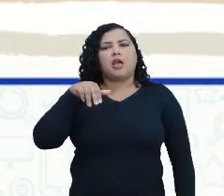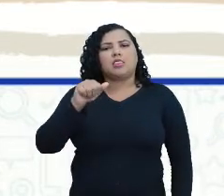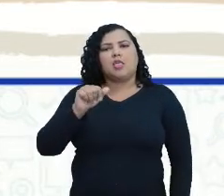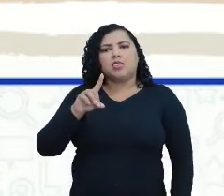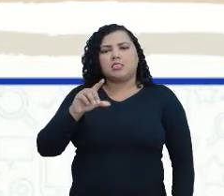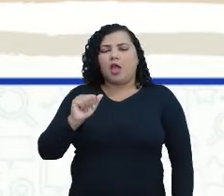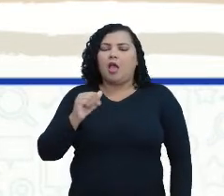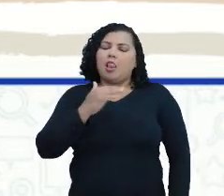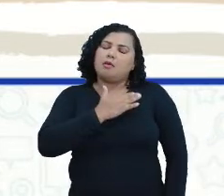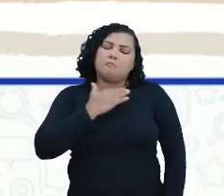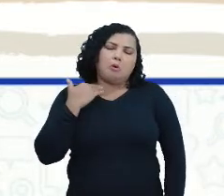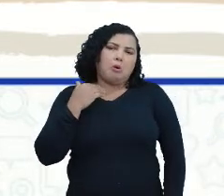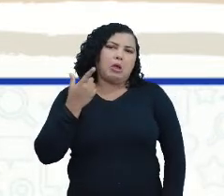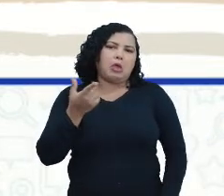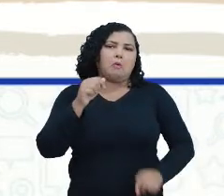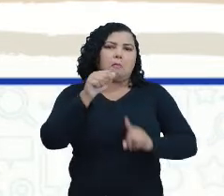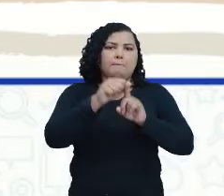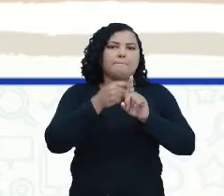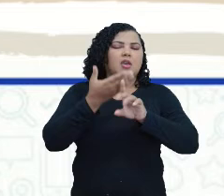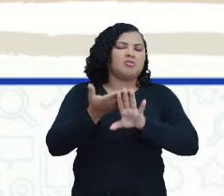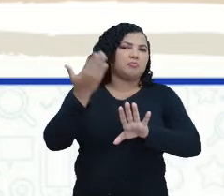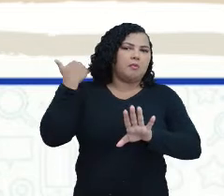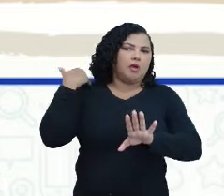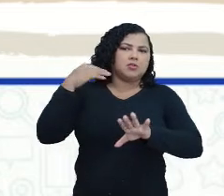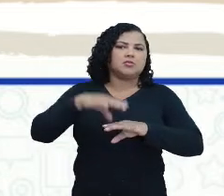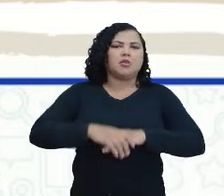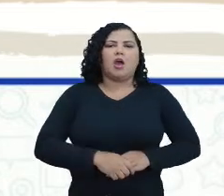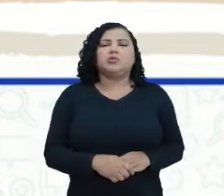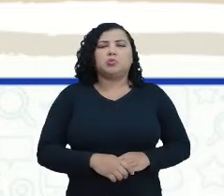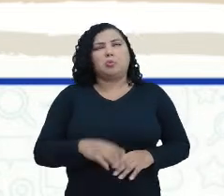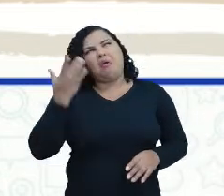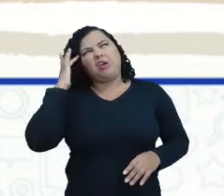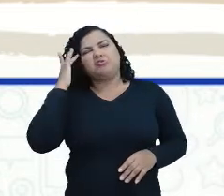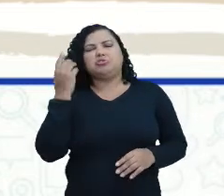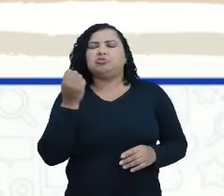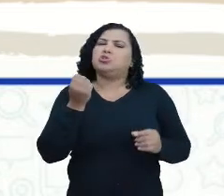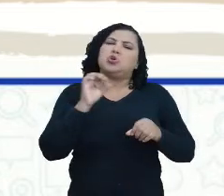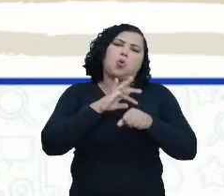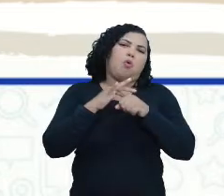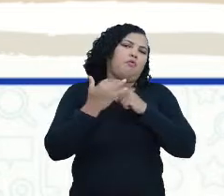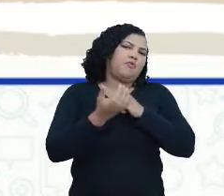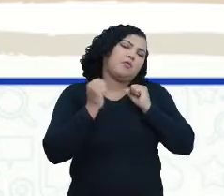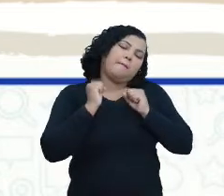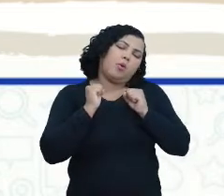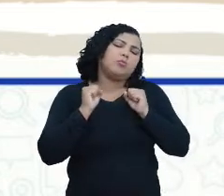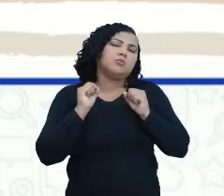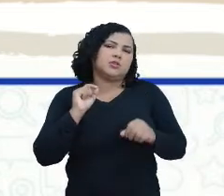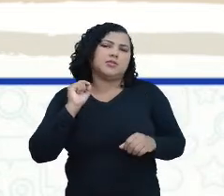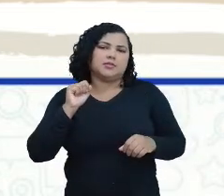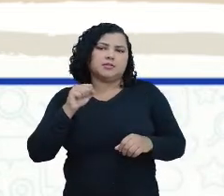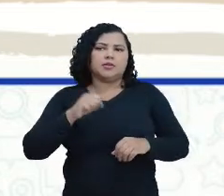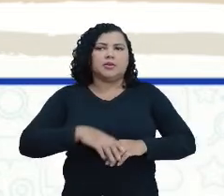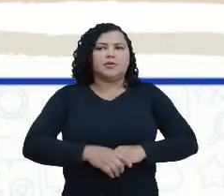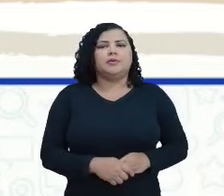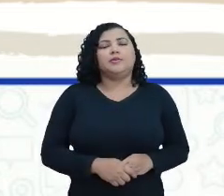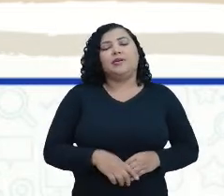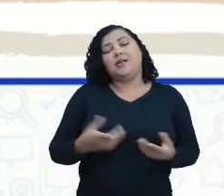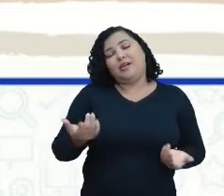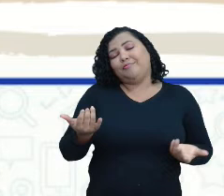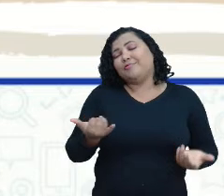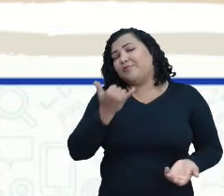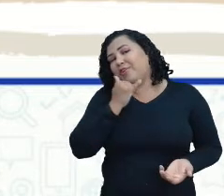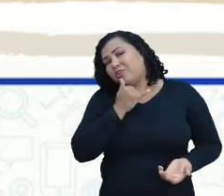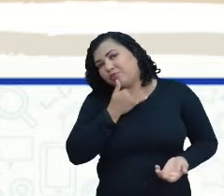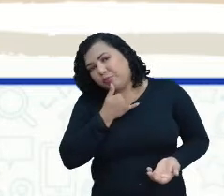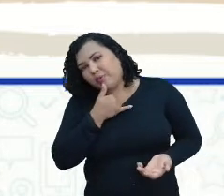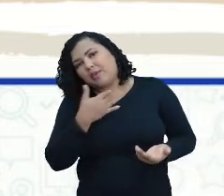morreu agora, o mês passado, né? Provavelmente de Covid, eu não sei, mas pode ter sido de Covid, que é uma pena, né?